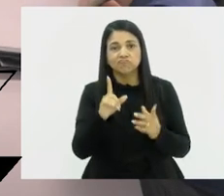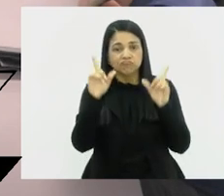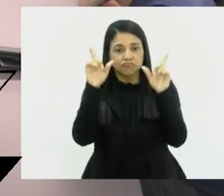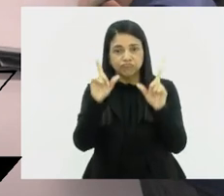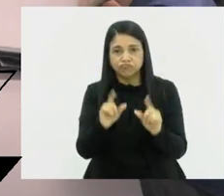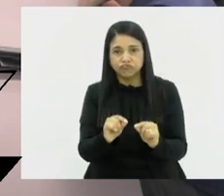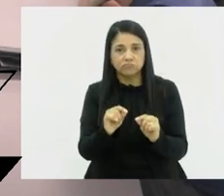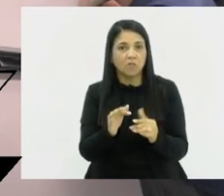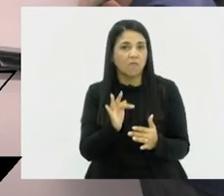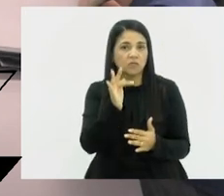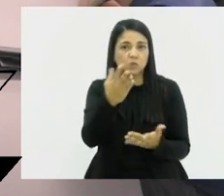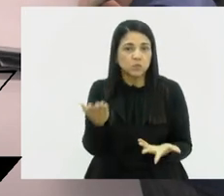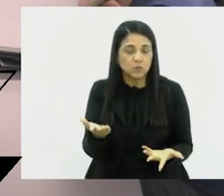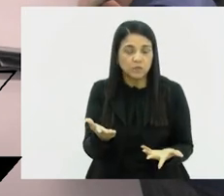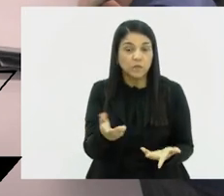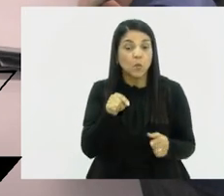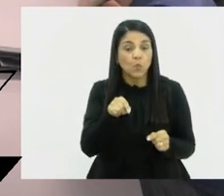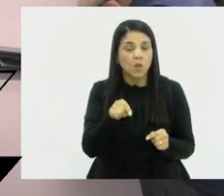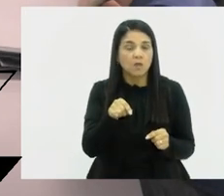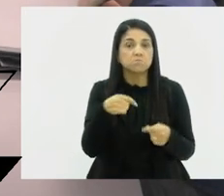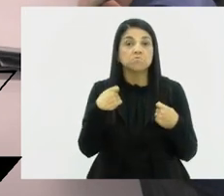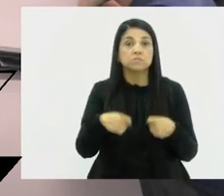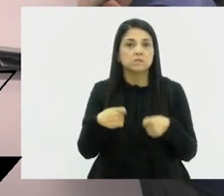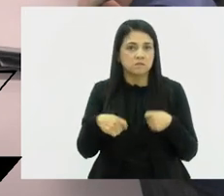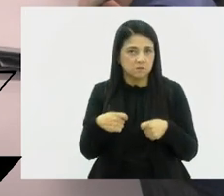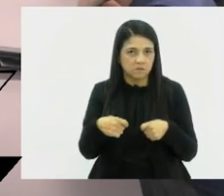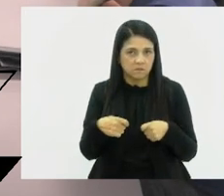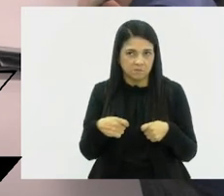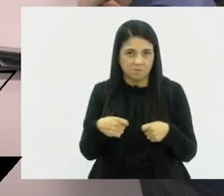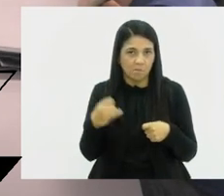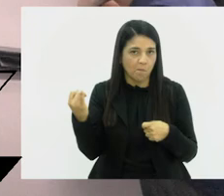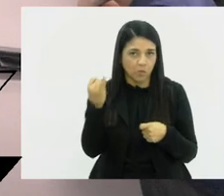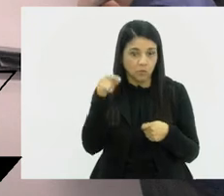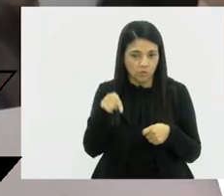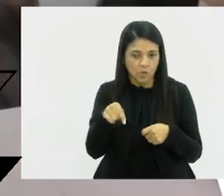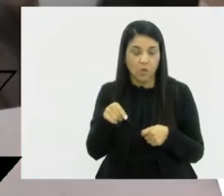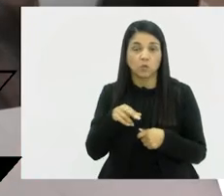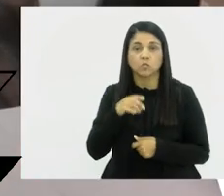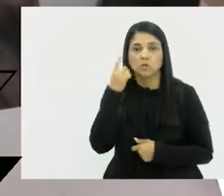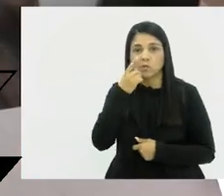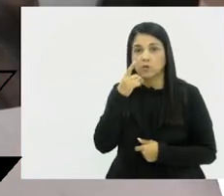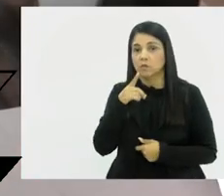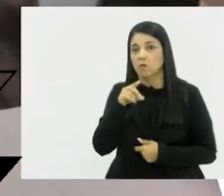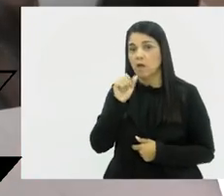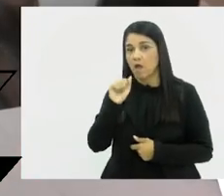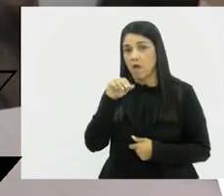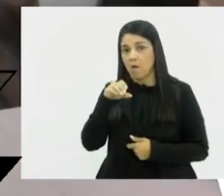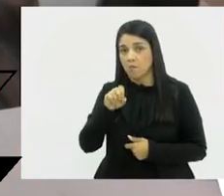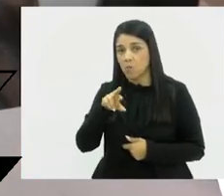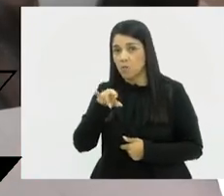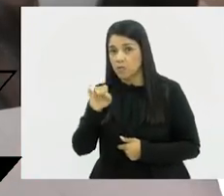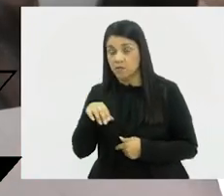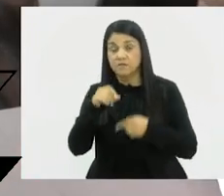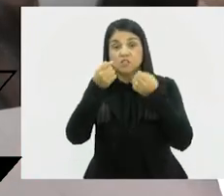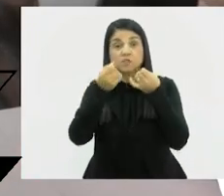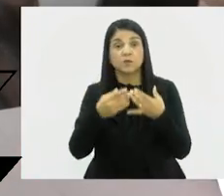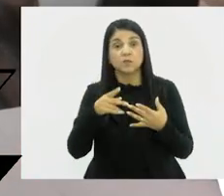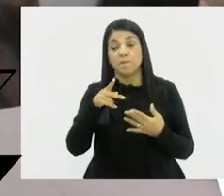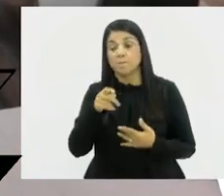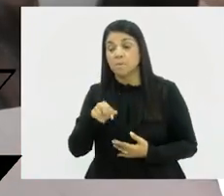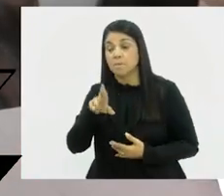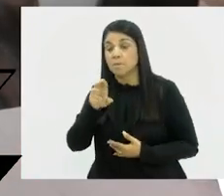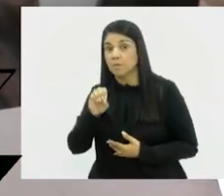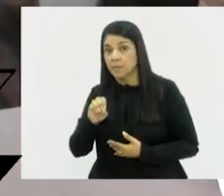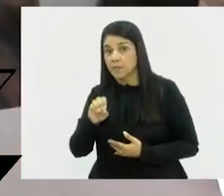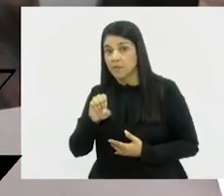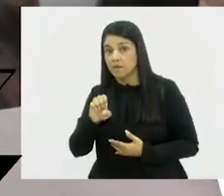ser feito é a punibilidade. O deputado Rodrigo Amorim, quando abriu esses trabalhos aqui, falou logo em prevaricação, foi direto ao ponto,